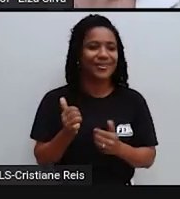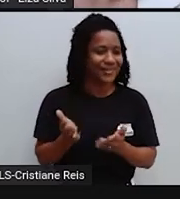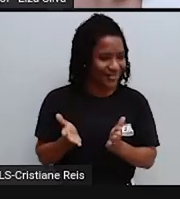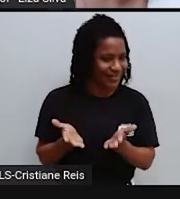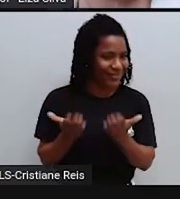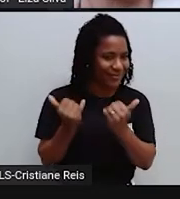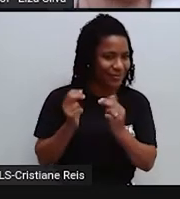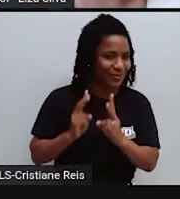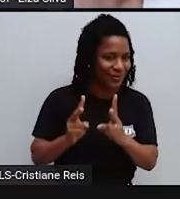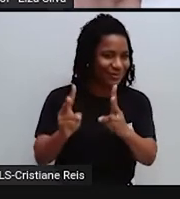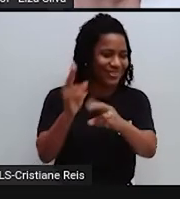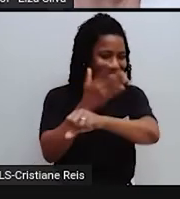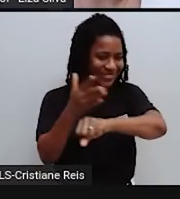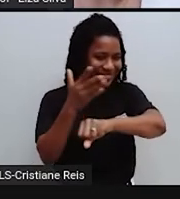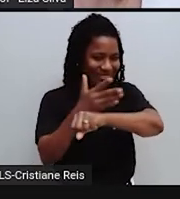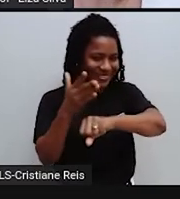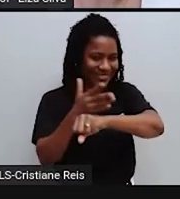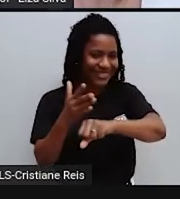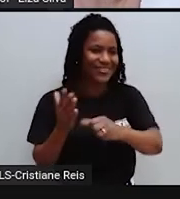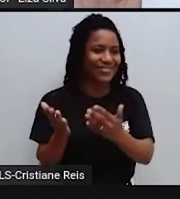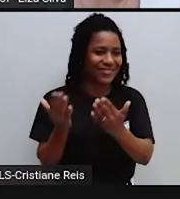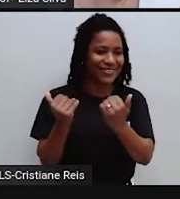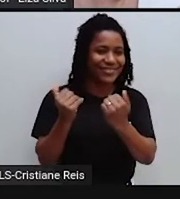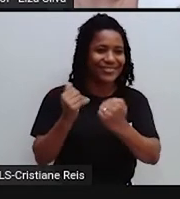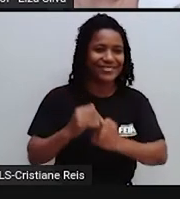Vamos praticar um pouquinho mais.